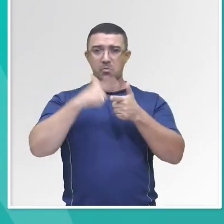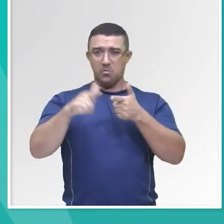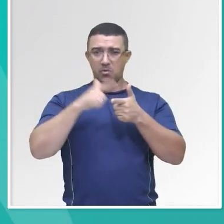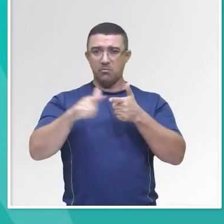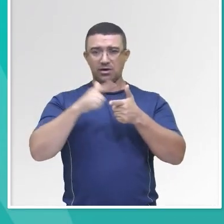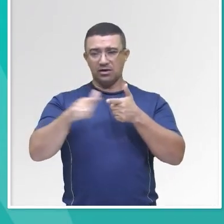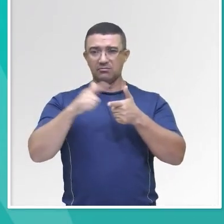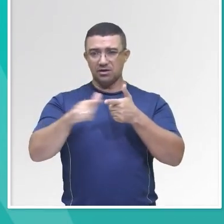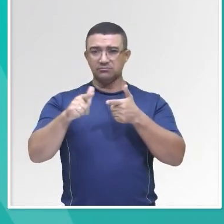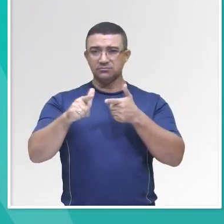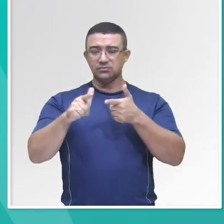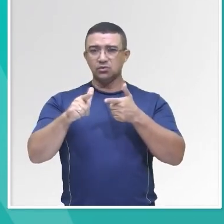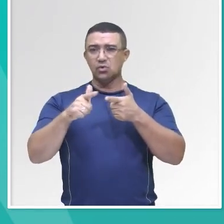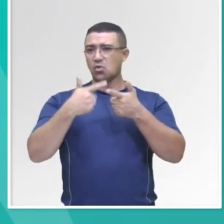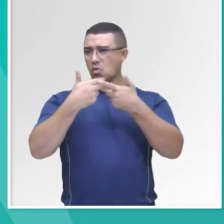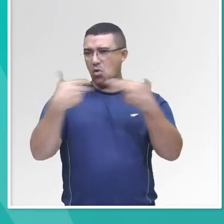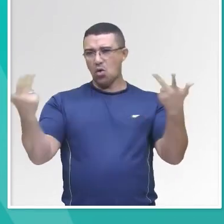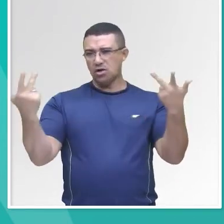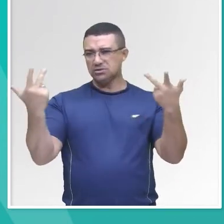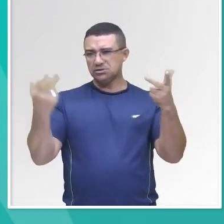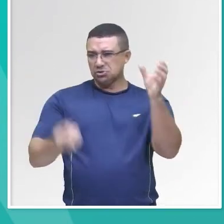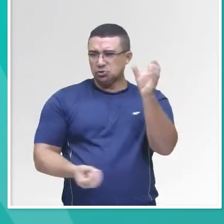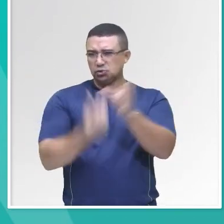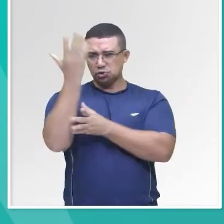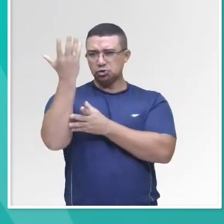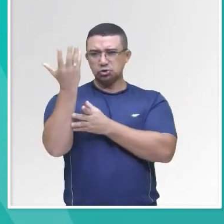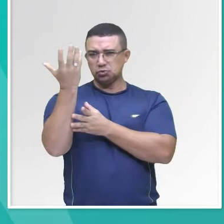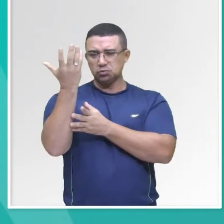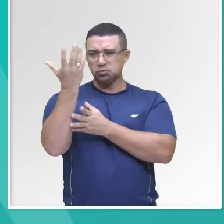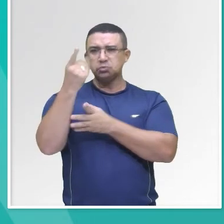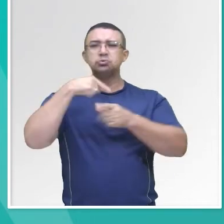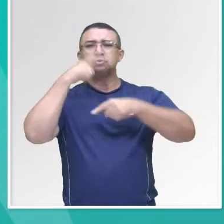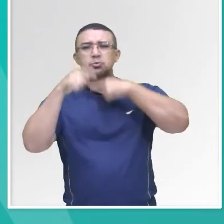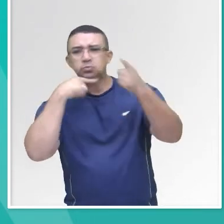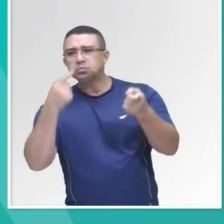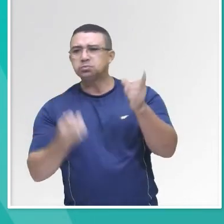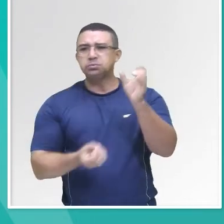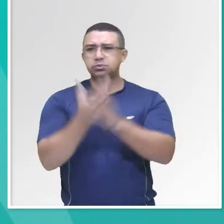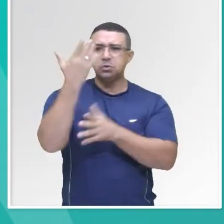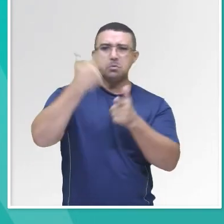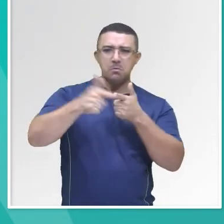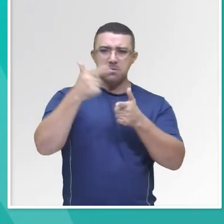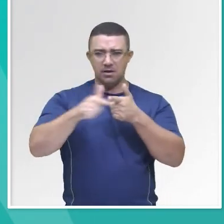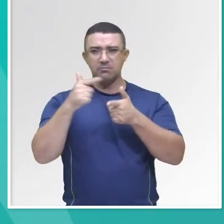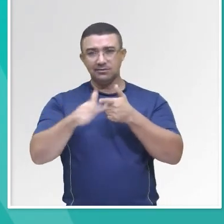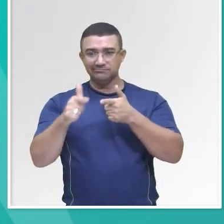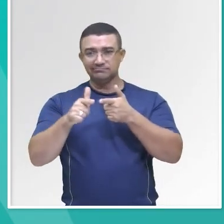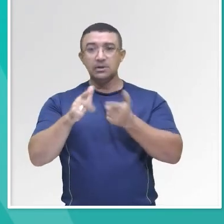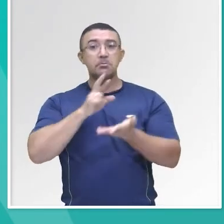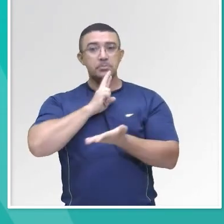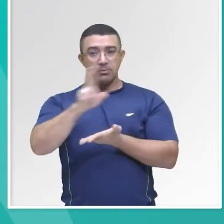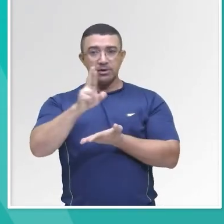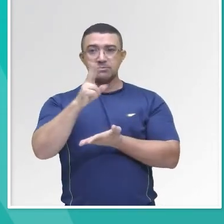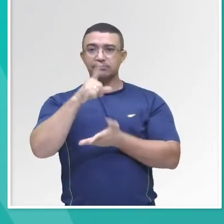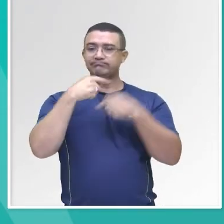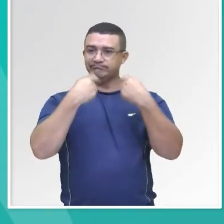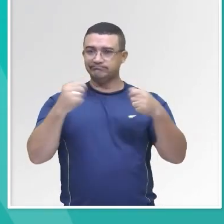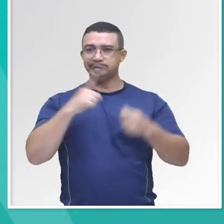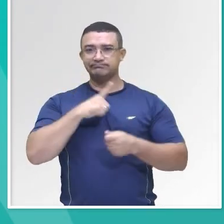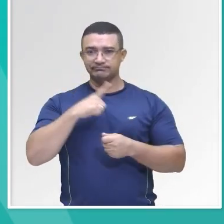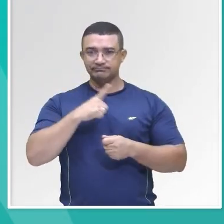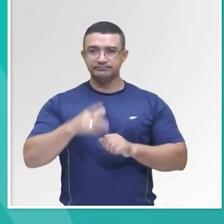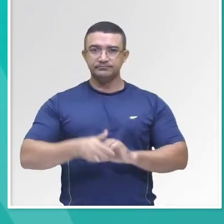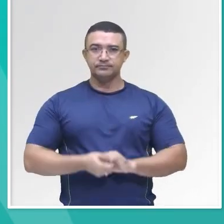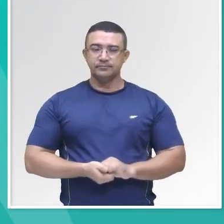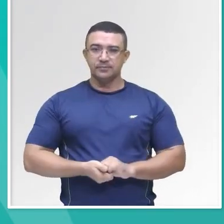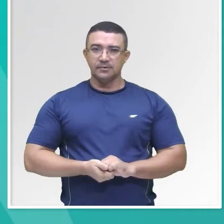para o questionamento que está sendo questionado aqui na introdução, tá certo? Então, gente, agora nós